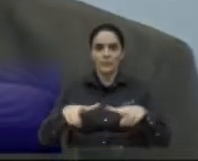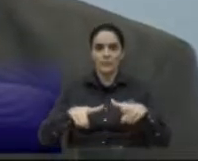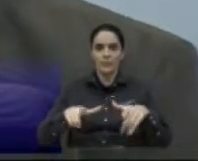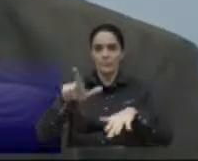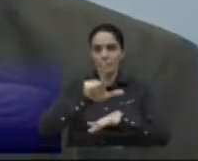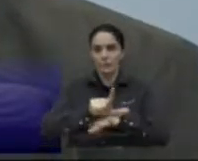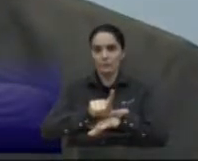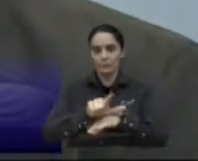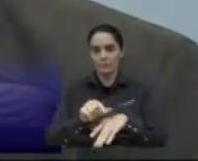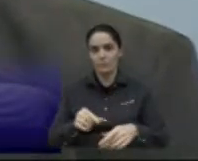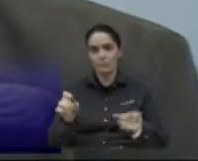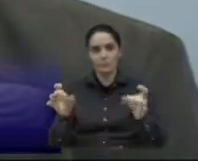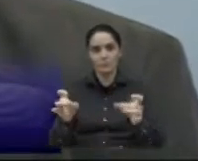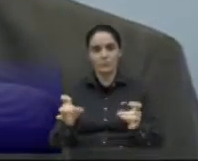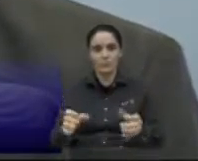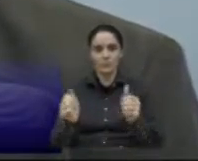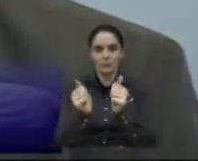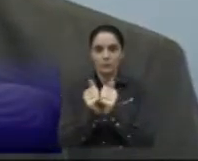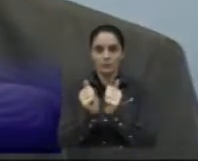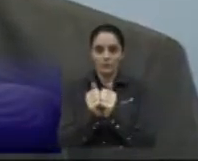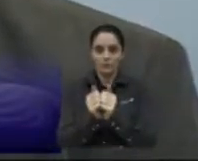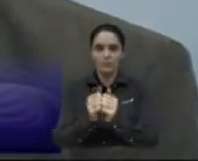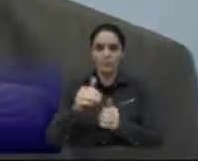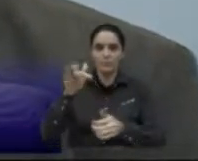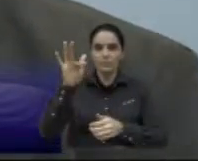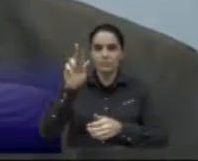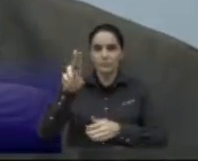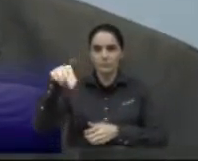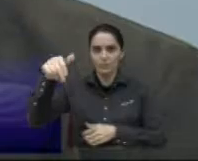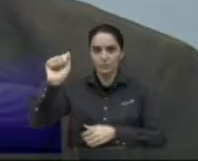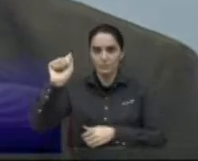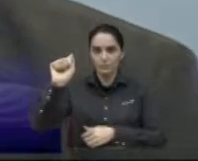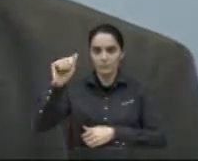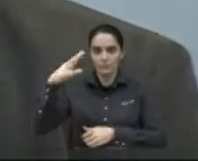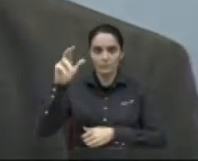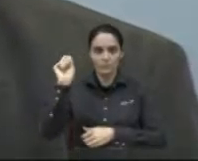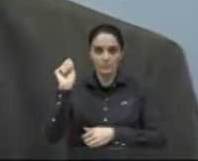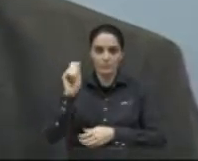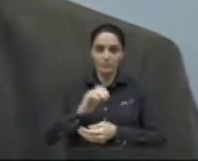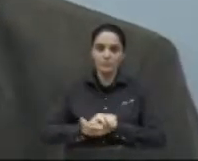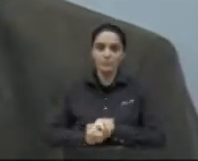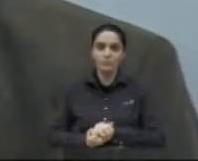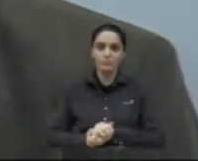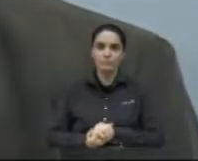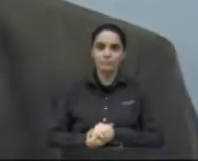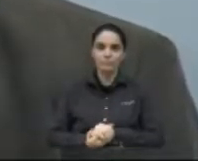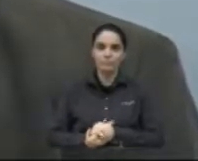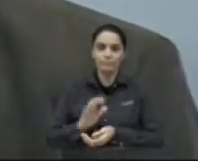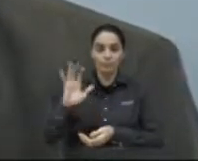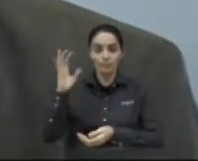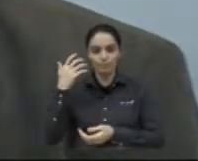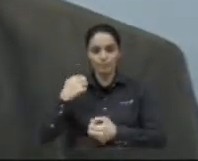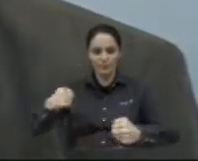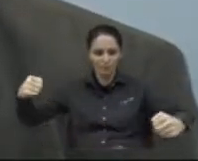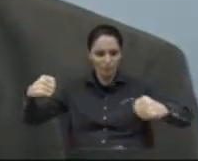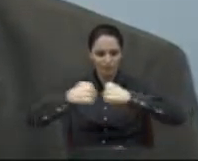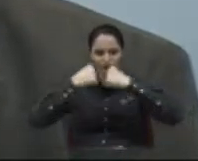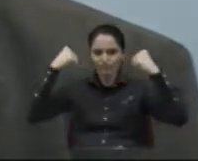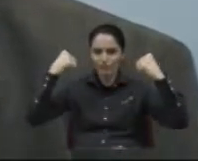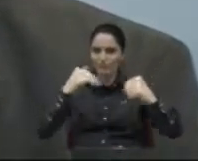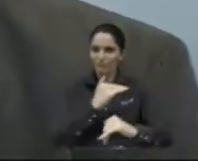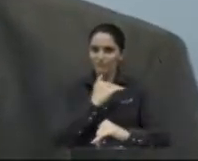era um dos amigos do Fumaça também, né? Infelizmente, teve um acidente fatal e